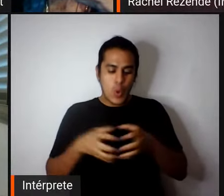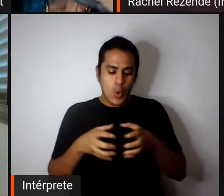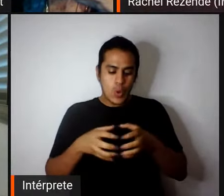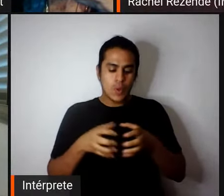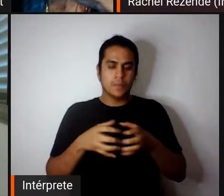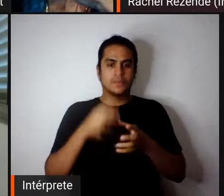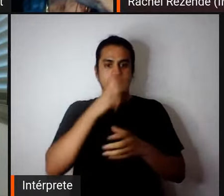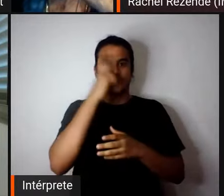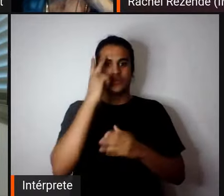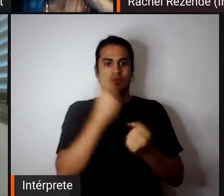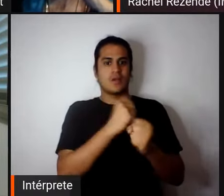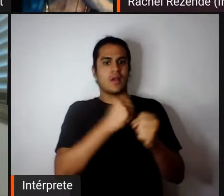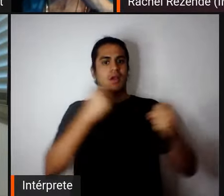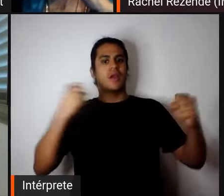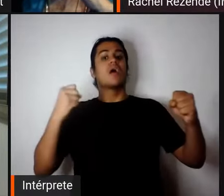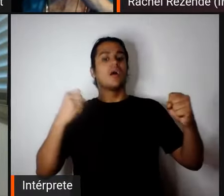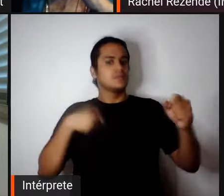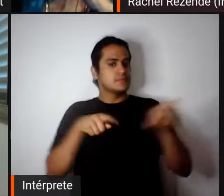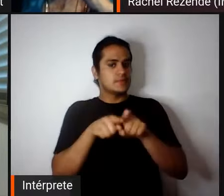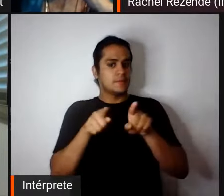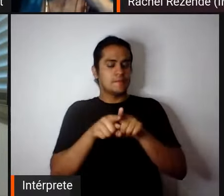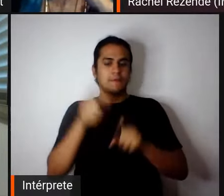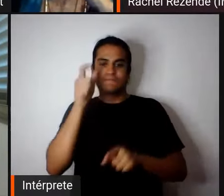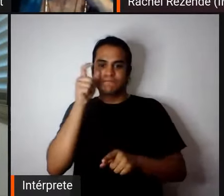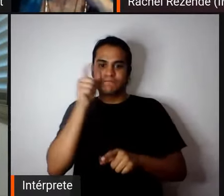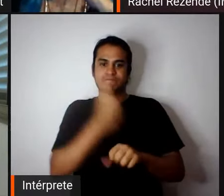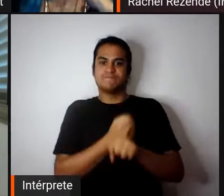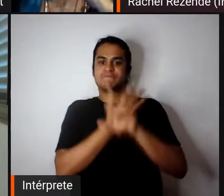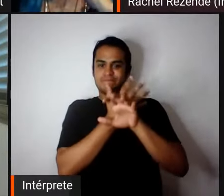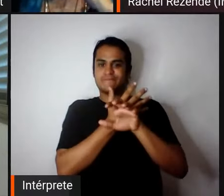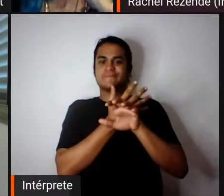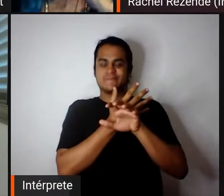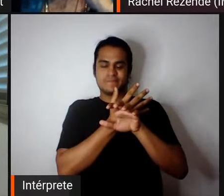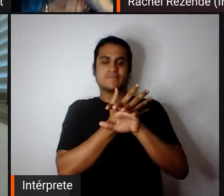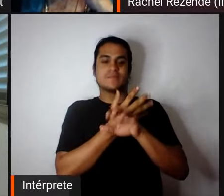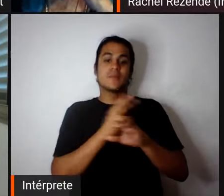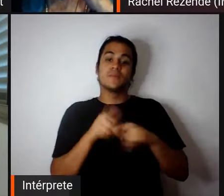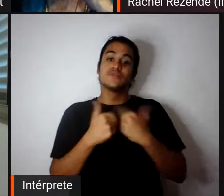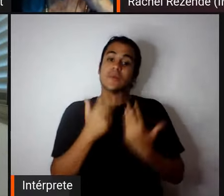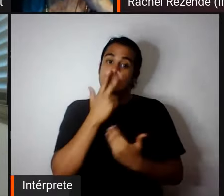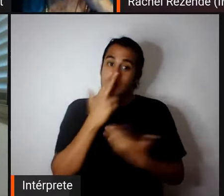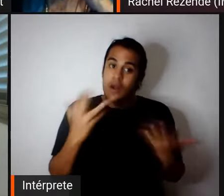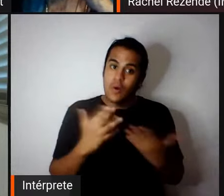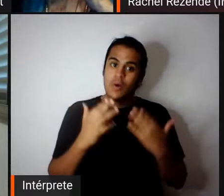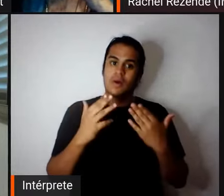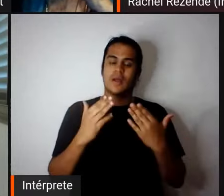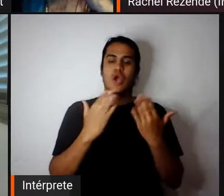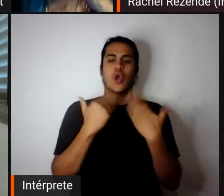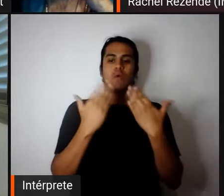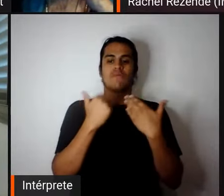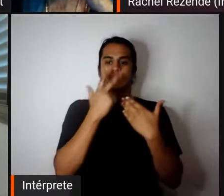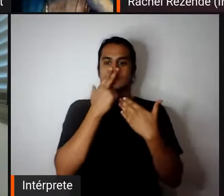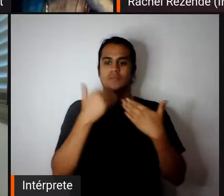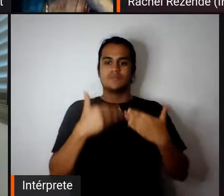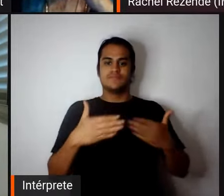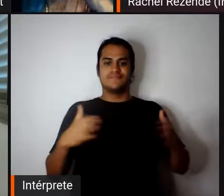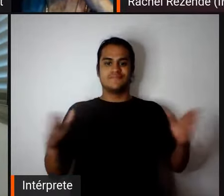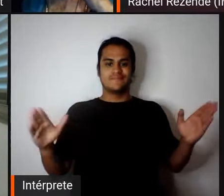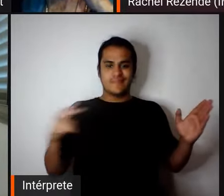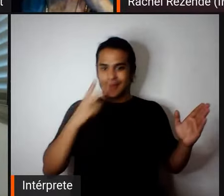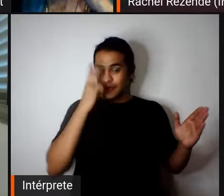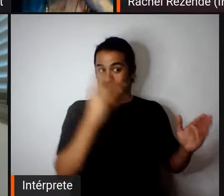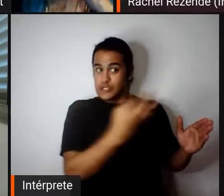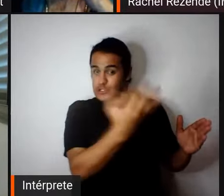né, também simultaneamente conosco. Então, acho que agora a gente passa a ampliar essa conversa, né, para a participação de todos que